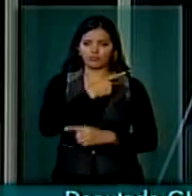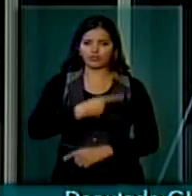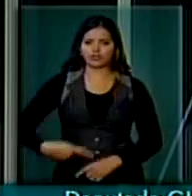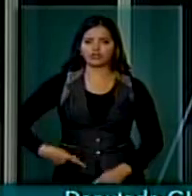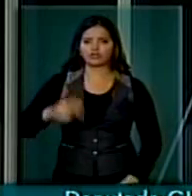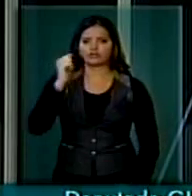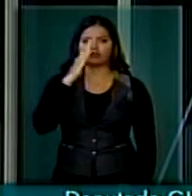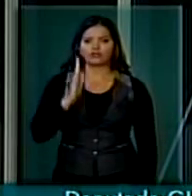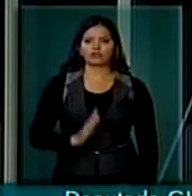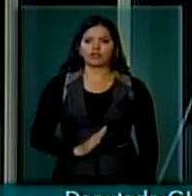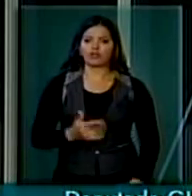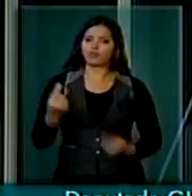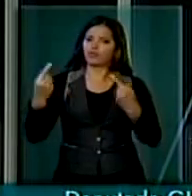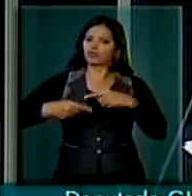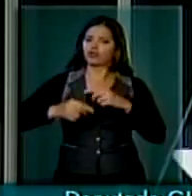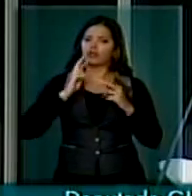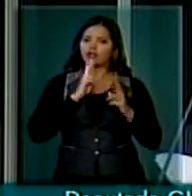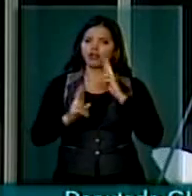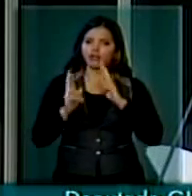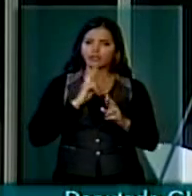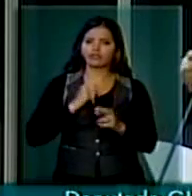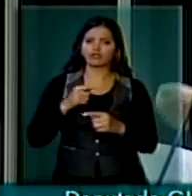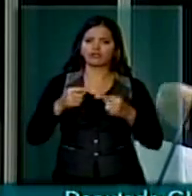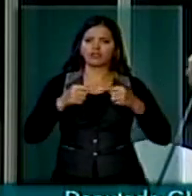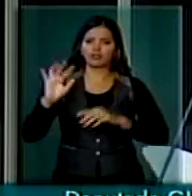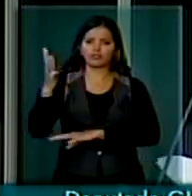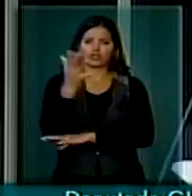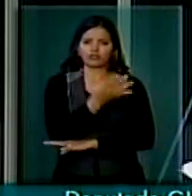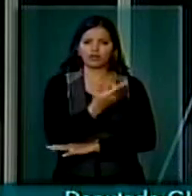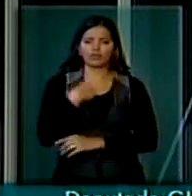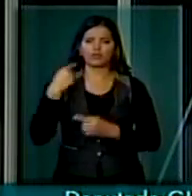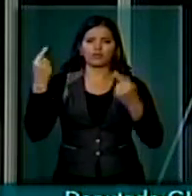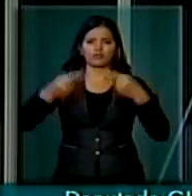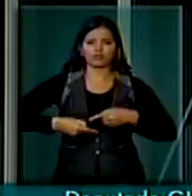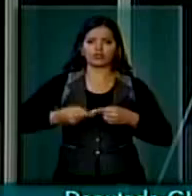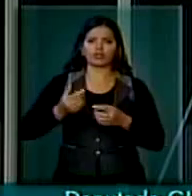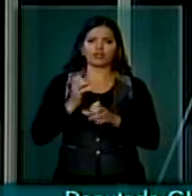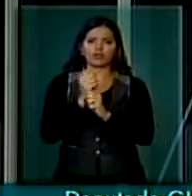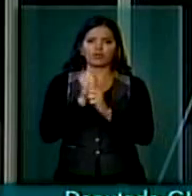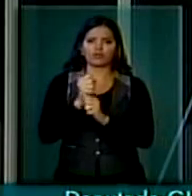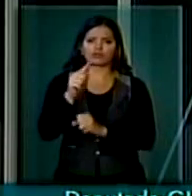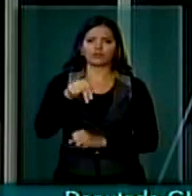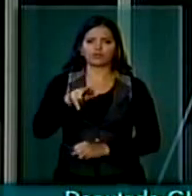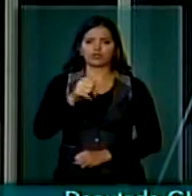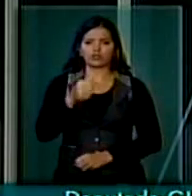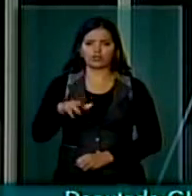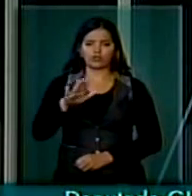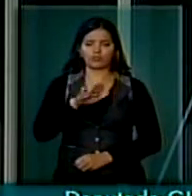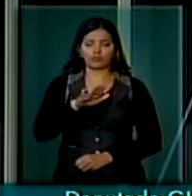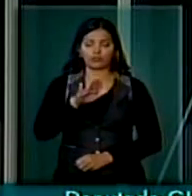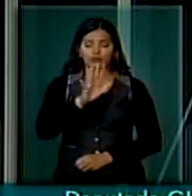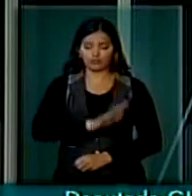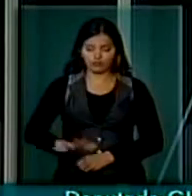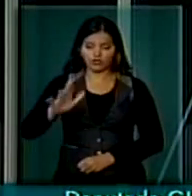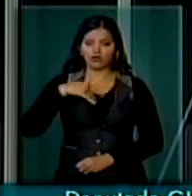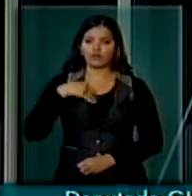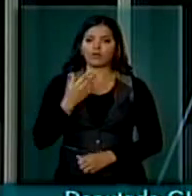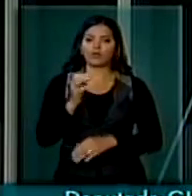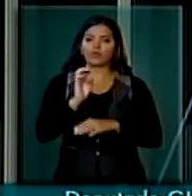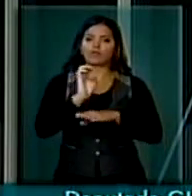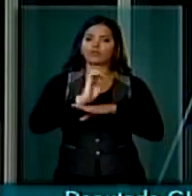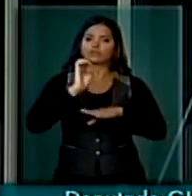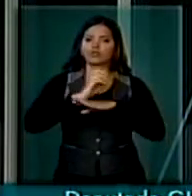Ao contrário da reclamação com a legislação ambiental, ao contrário da reclamação do Tribunal de Contas da União, o governo de São Paulo, sob gestão